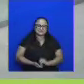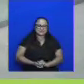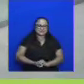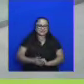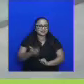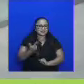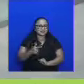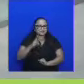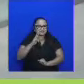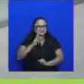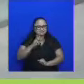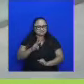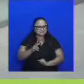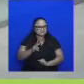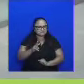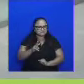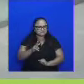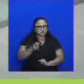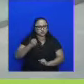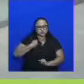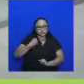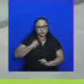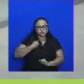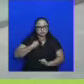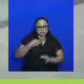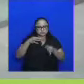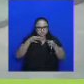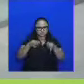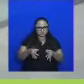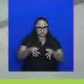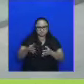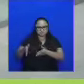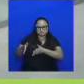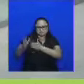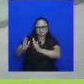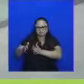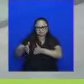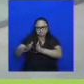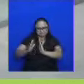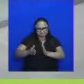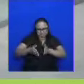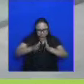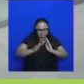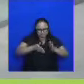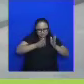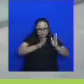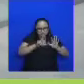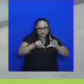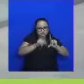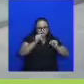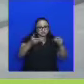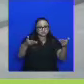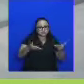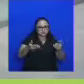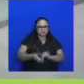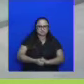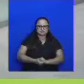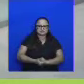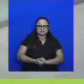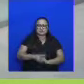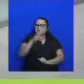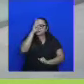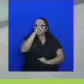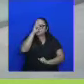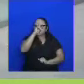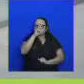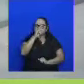E vamos acompanhar agora os números relativos a cada uma das colunas do Super 7 sorteados agora.